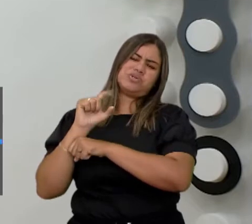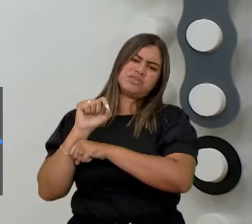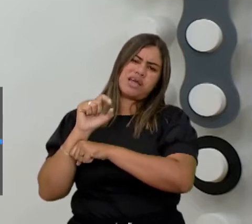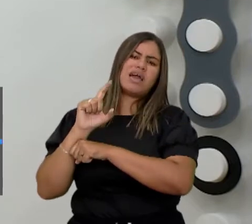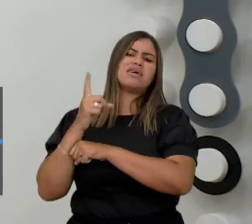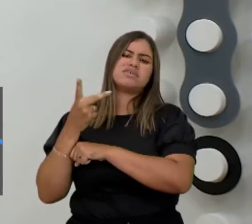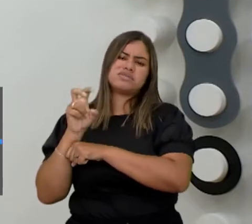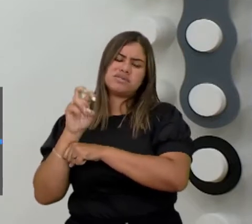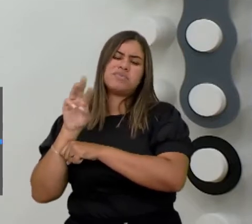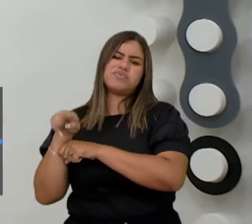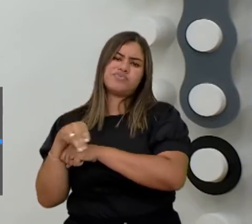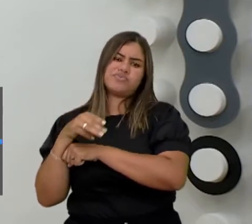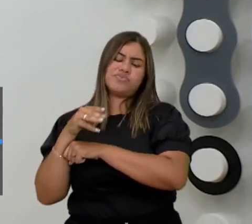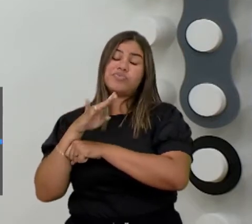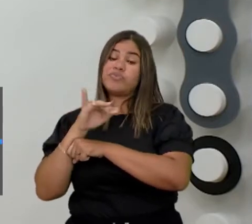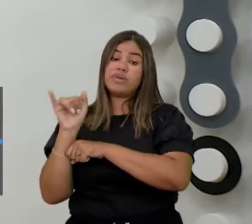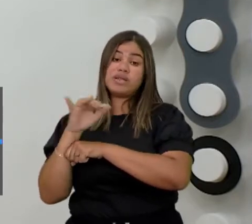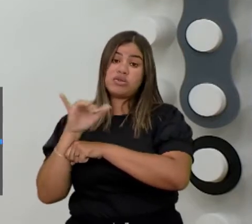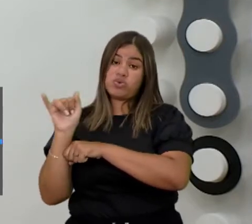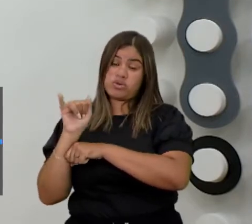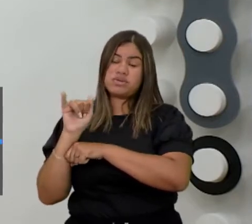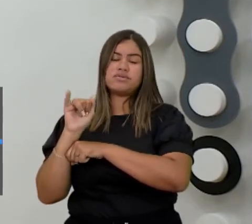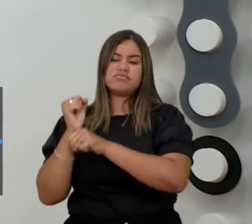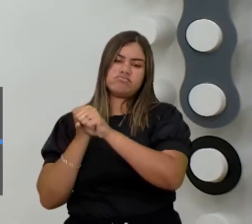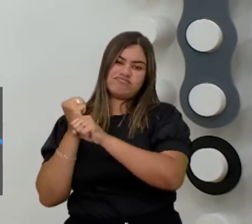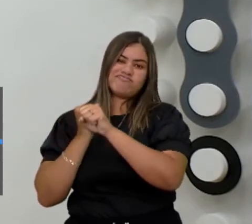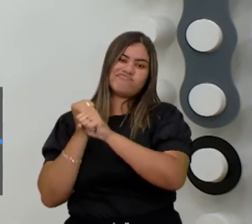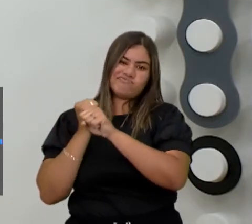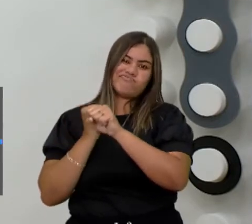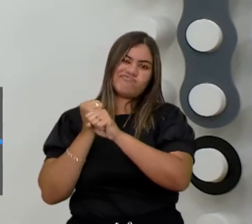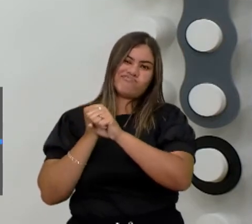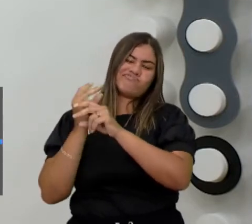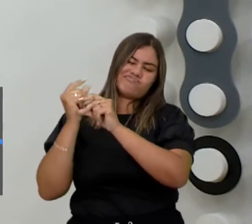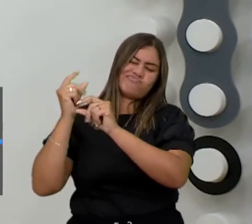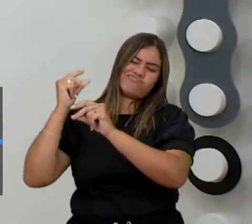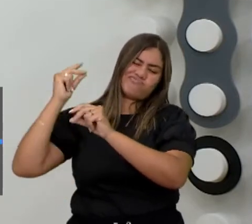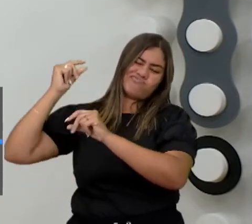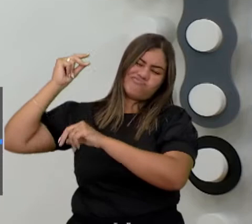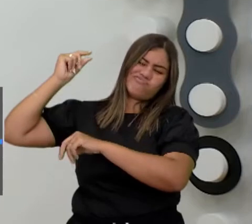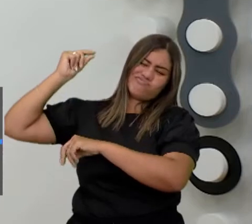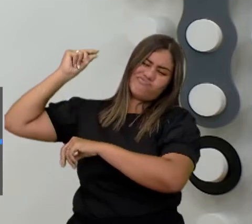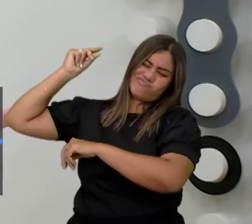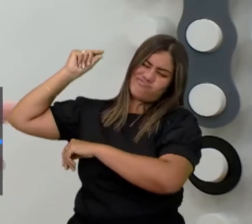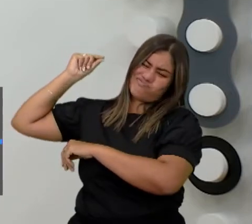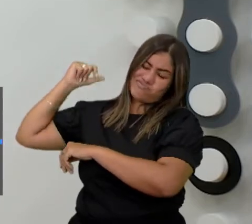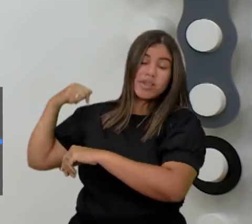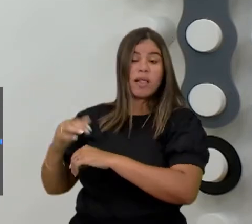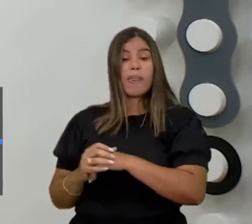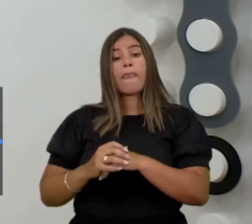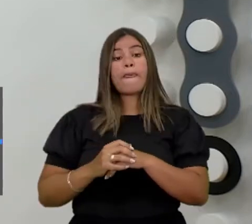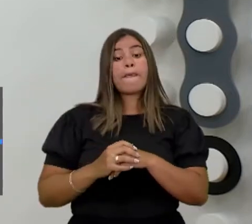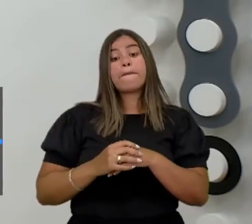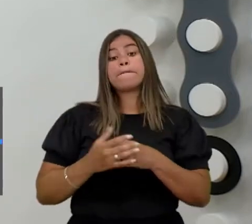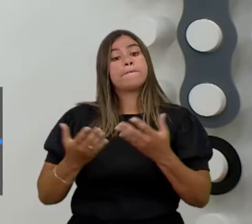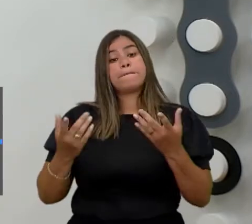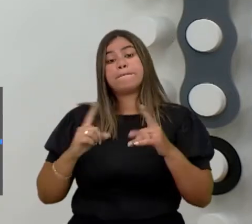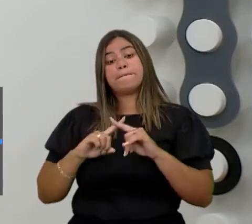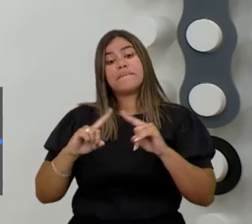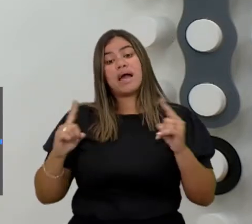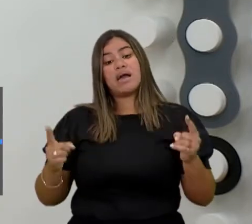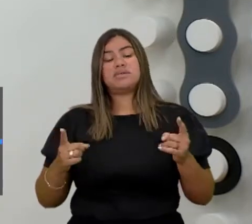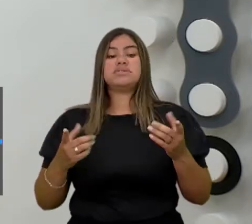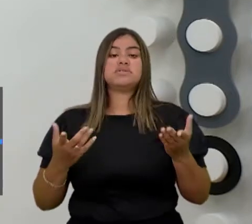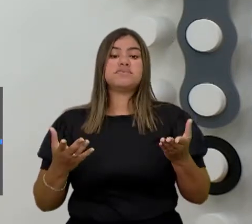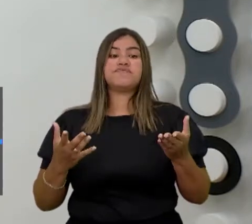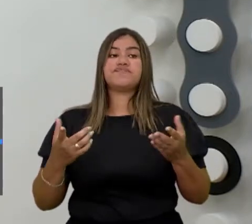período é um período muito extenso, ele é muito longo e longínquo, né? Por isso que a gente, logicamente, não tinha, né,